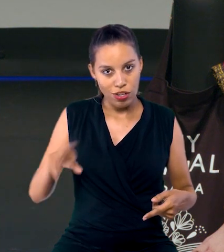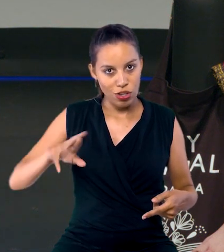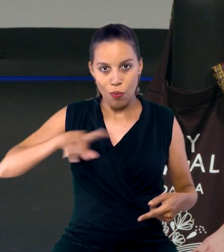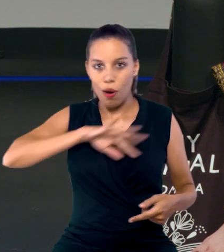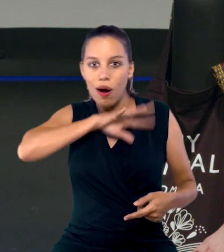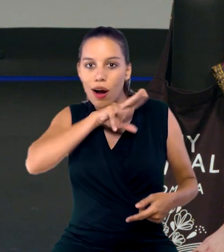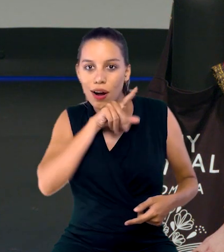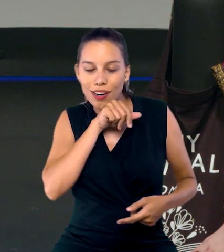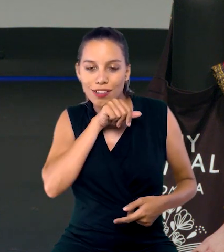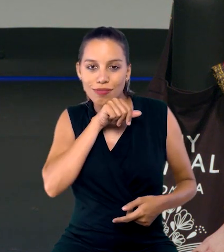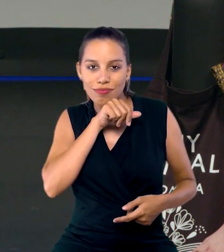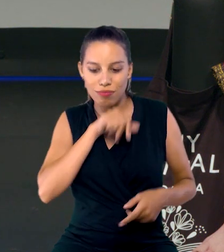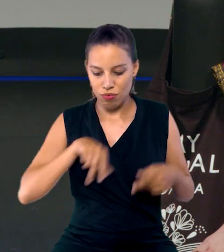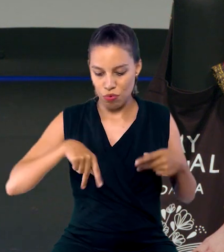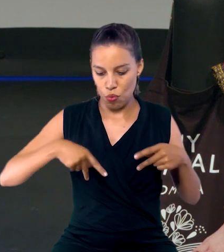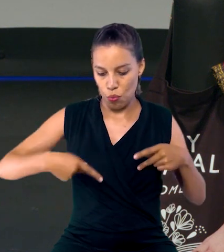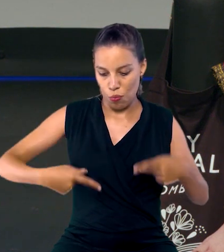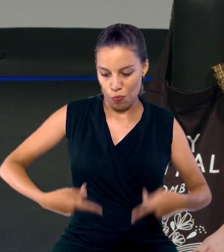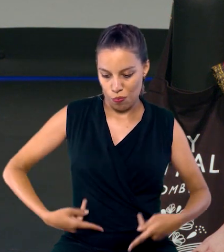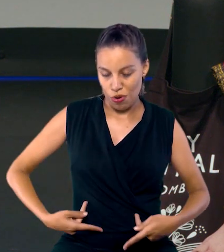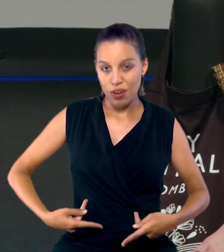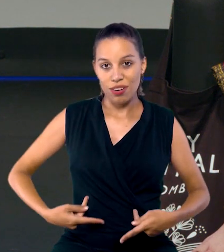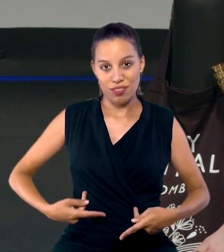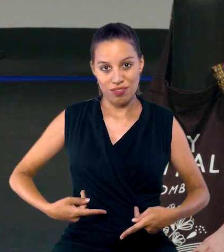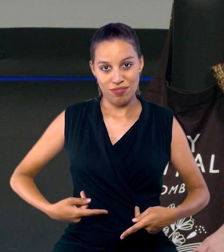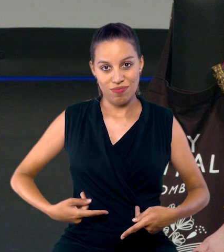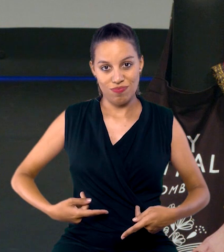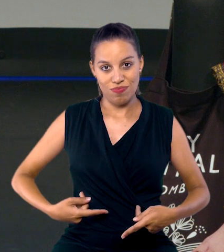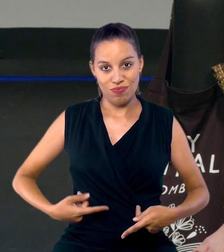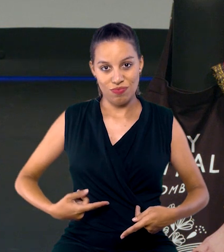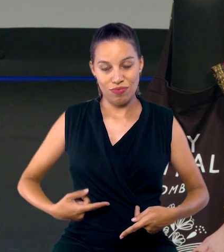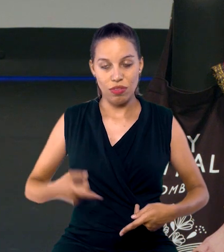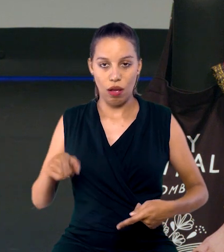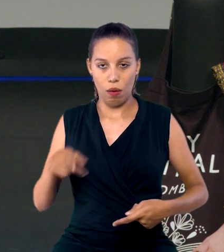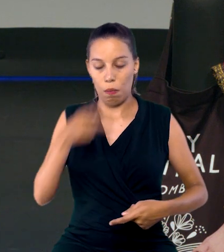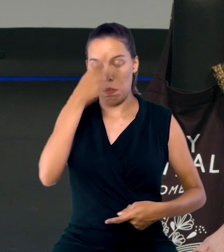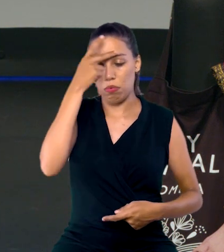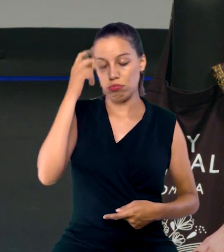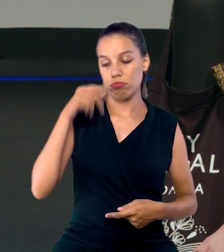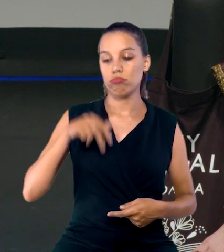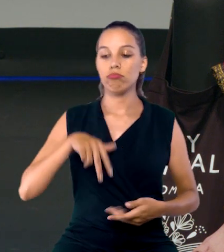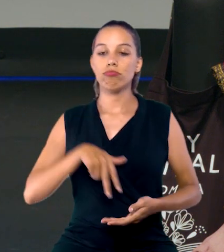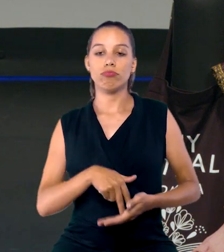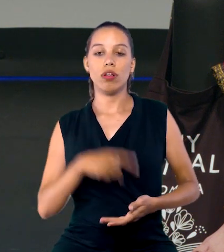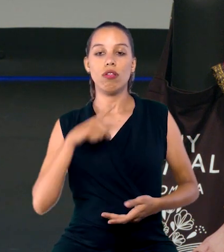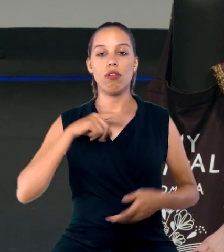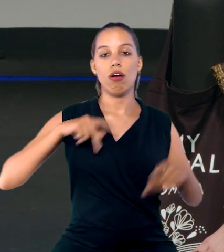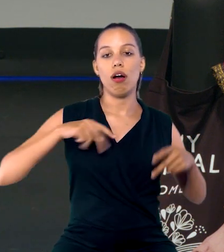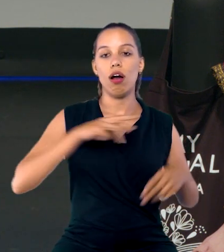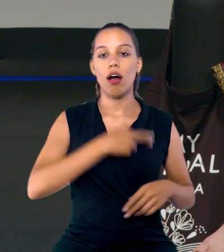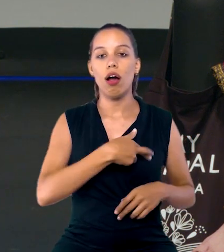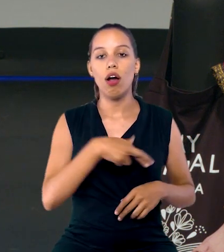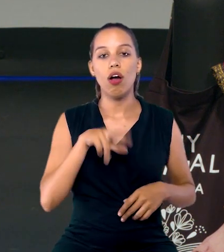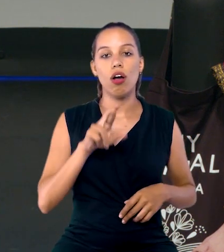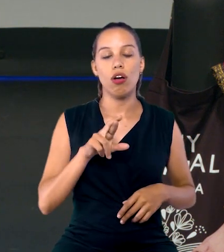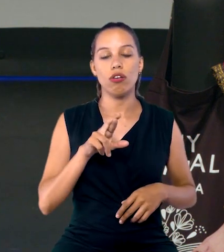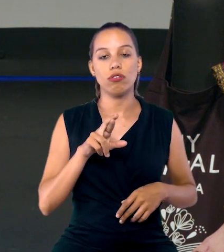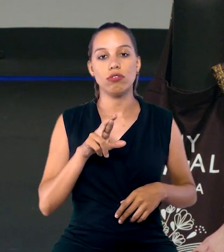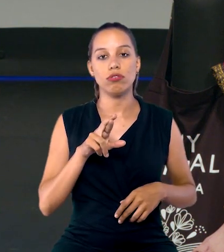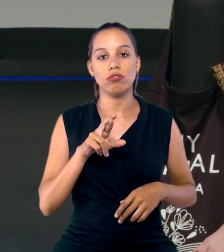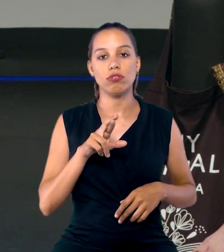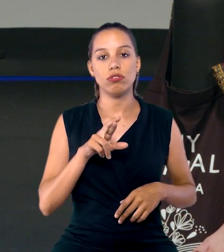animal, né? Então, o humano é aquele que é o civilizado, o cristão, o desenvolvido,